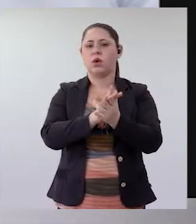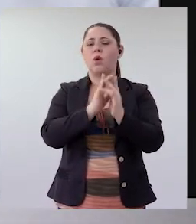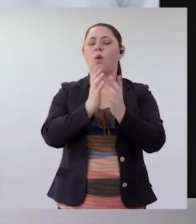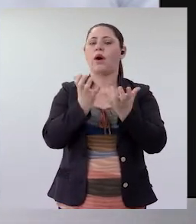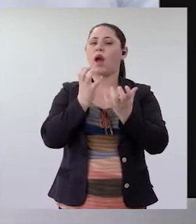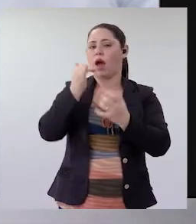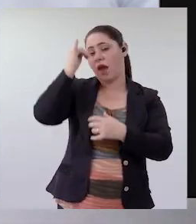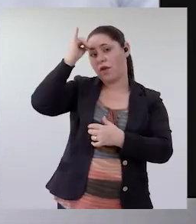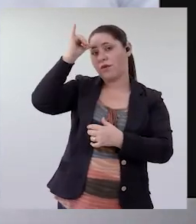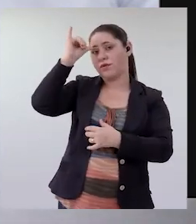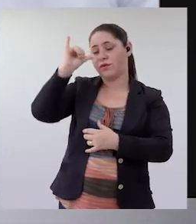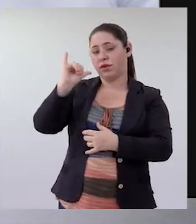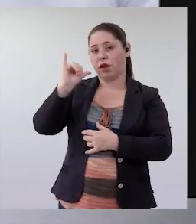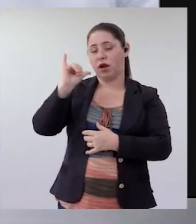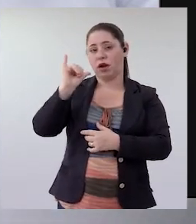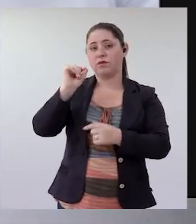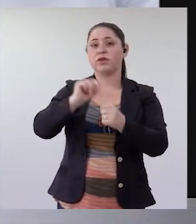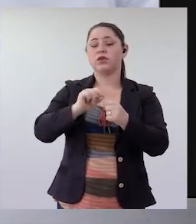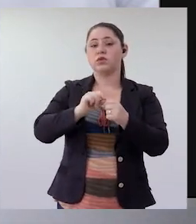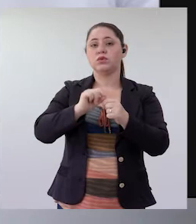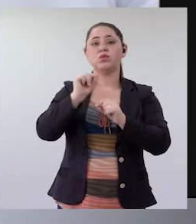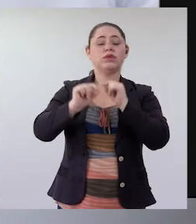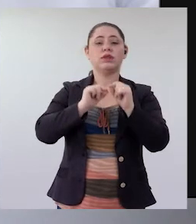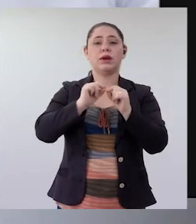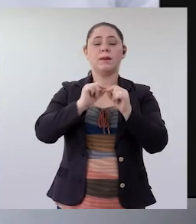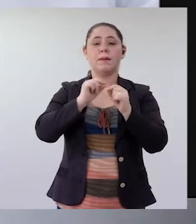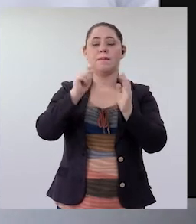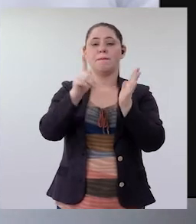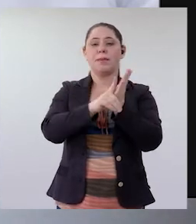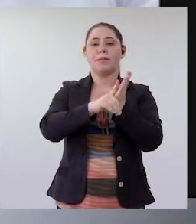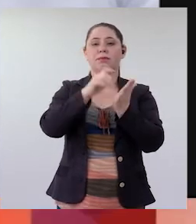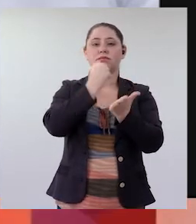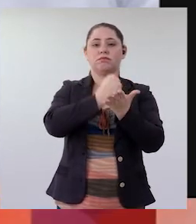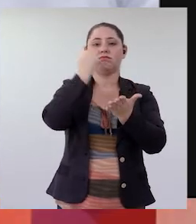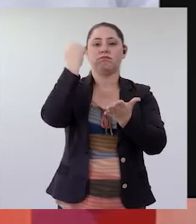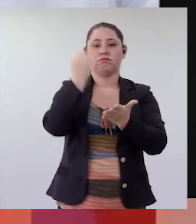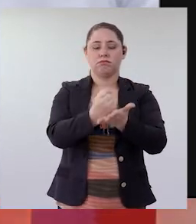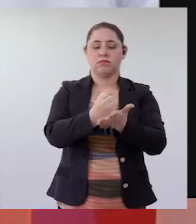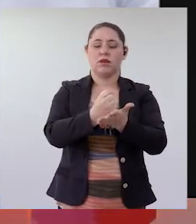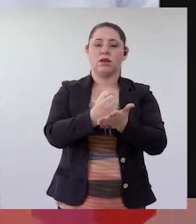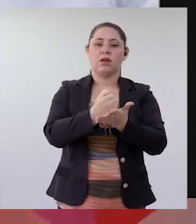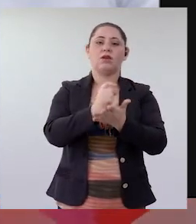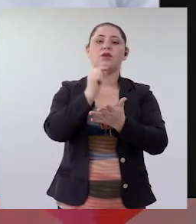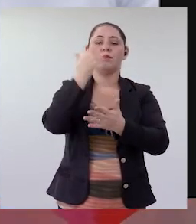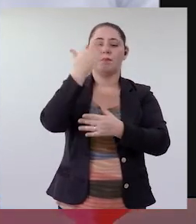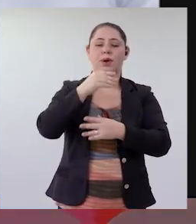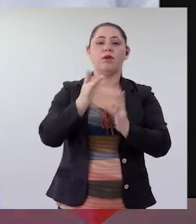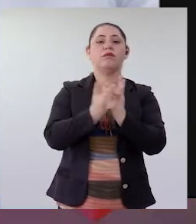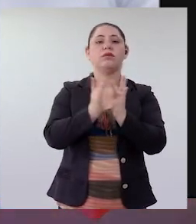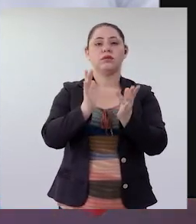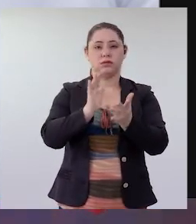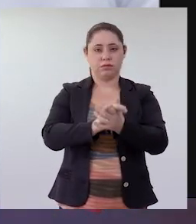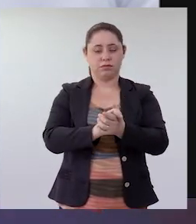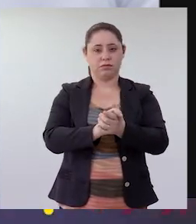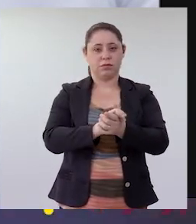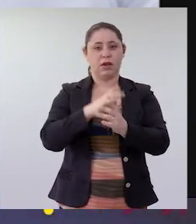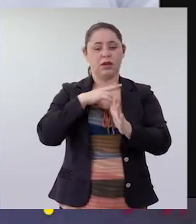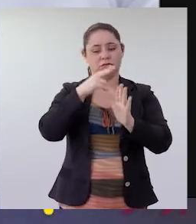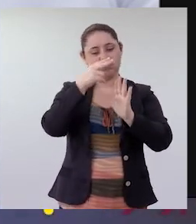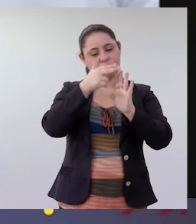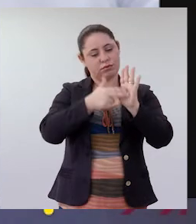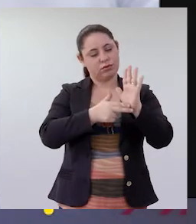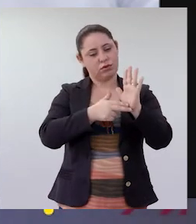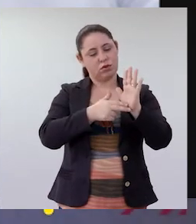querem evitar formalizando essa relação, né, estabelecendo diretrizes mínimas né,